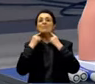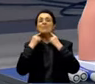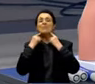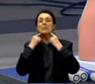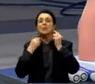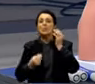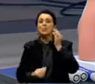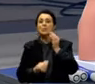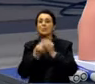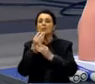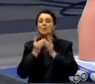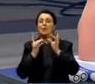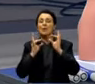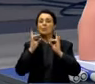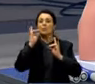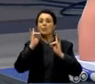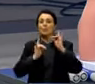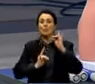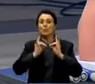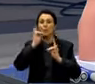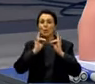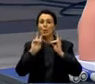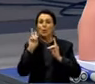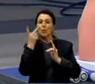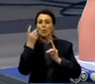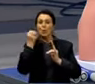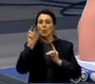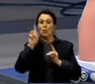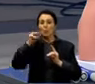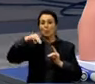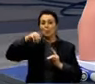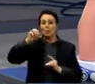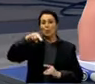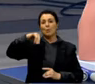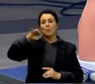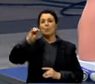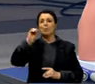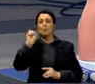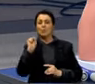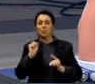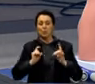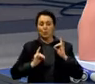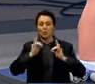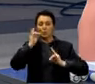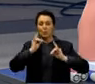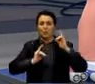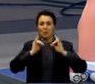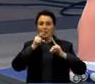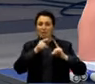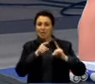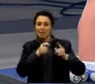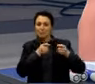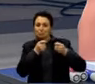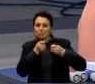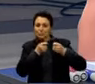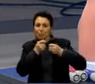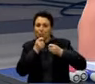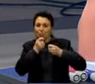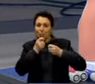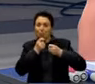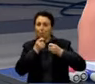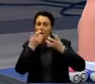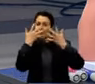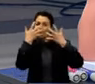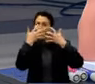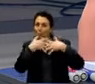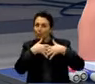os hormônios. Os hormônios são de suma importância para a regulação do